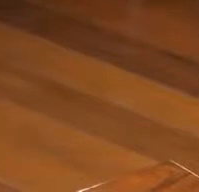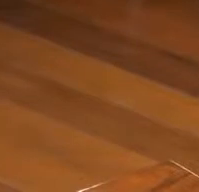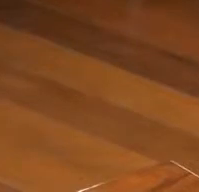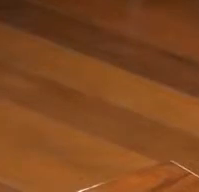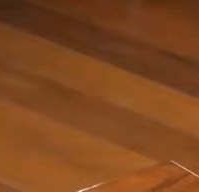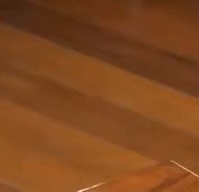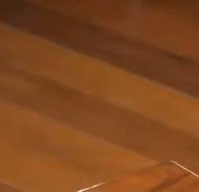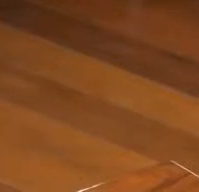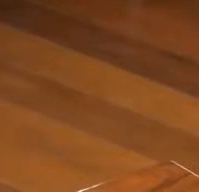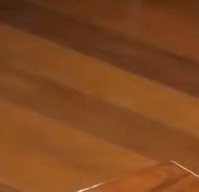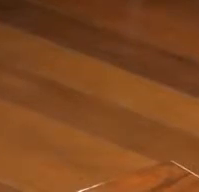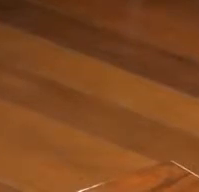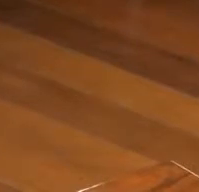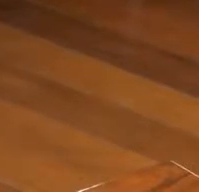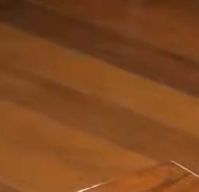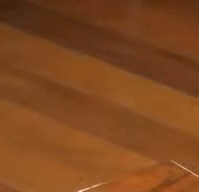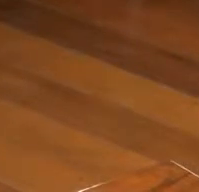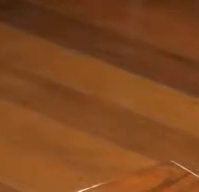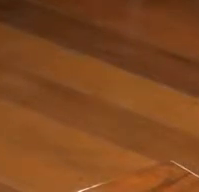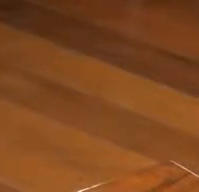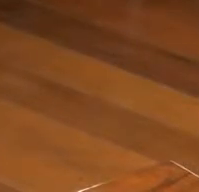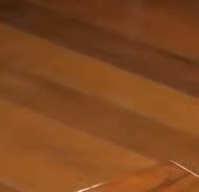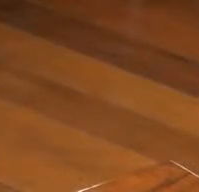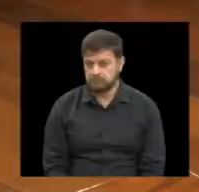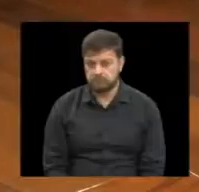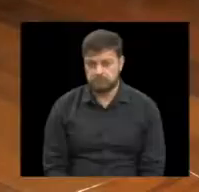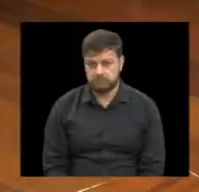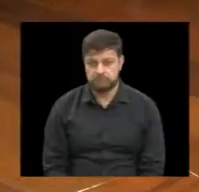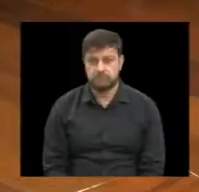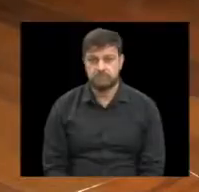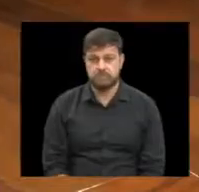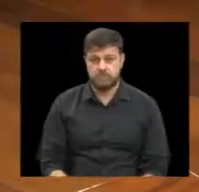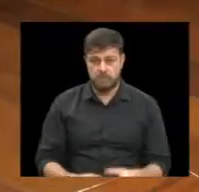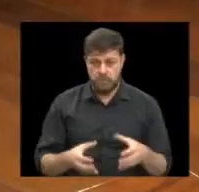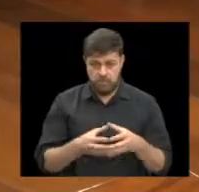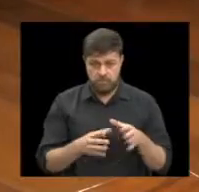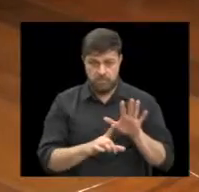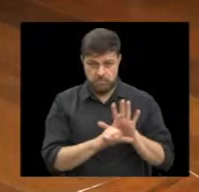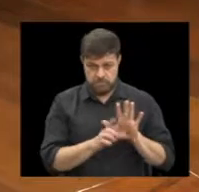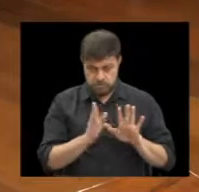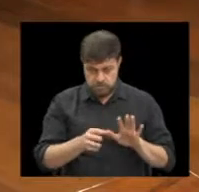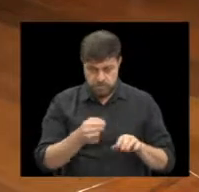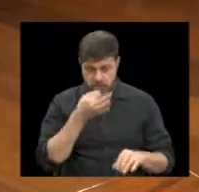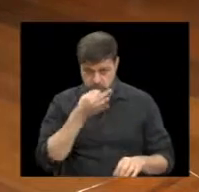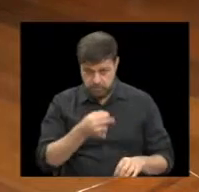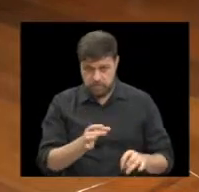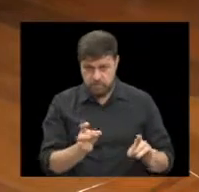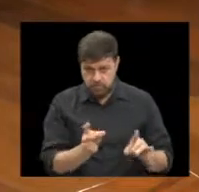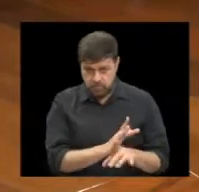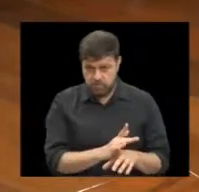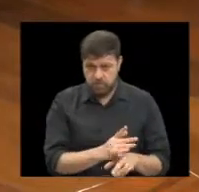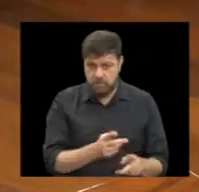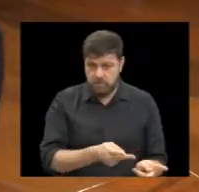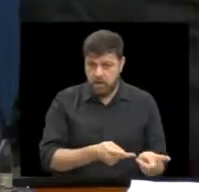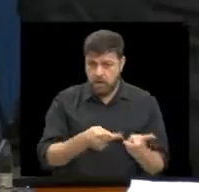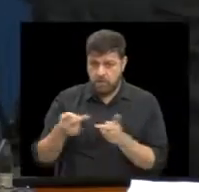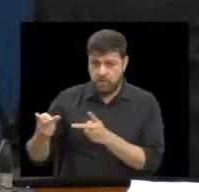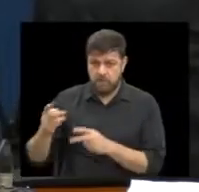já tem condições de exarar o parecer, abre mão do restante do tempo e indica o vereador Cirilo para